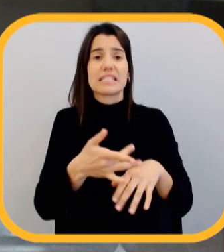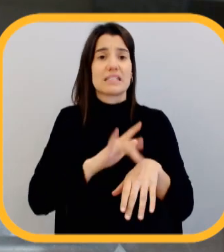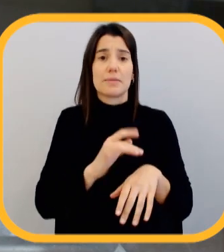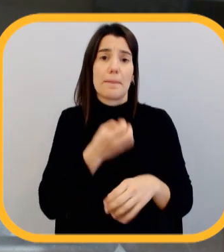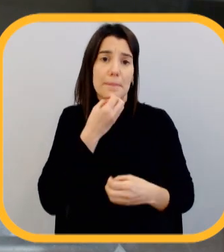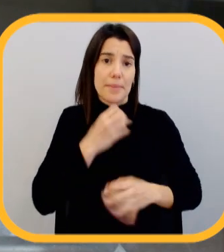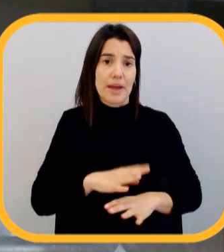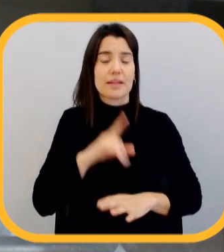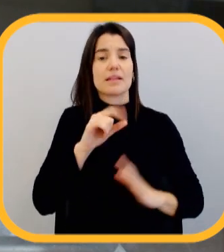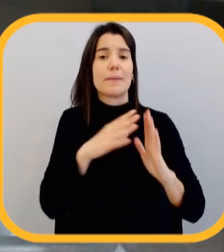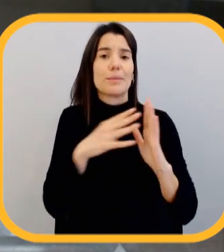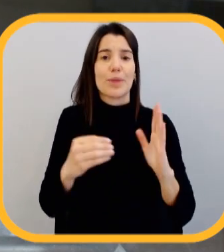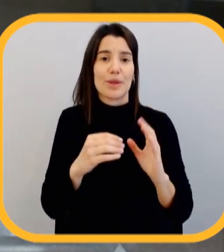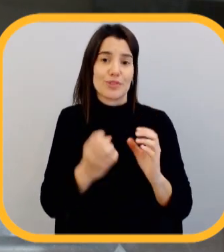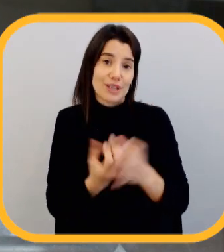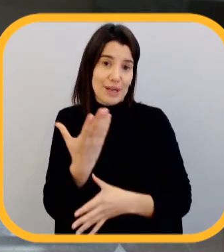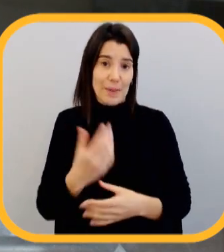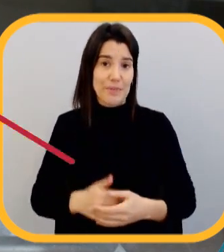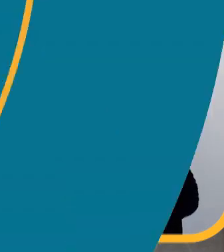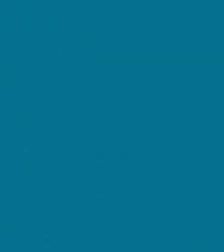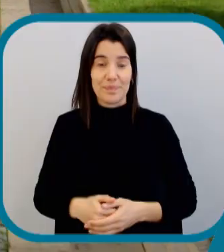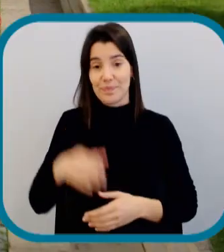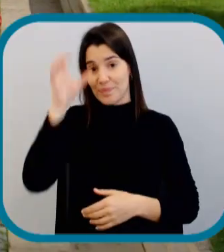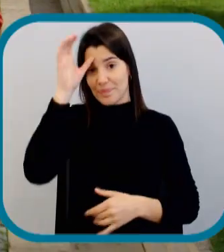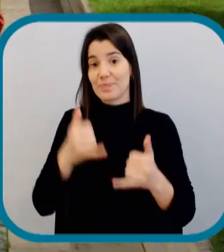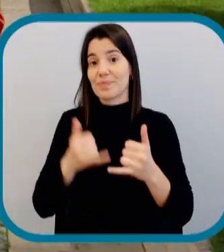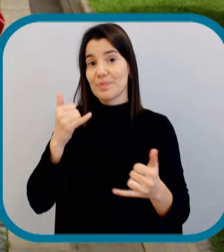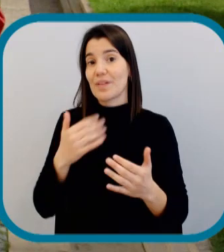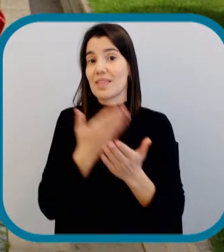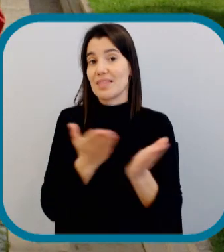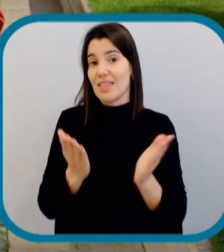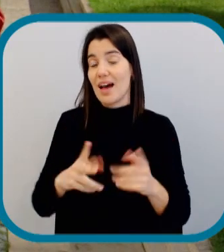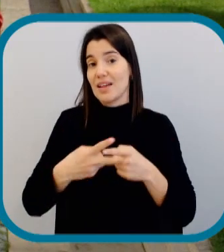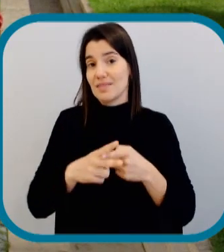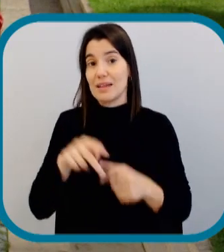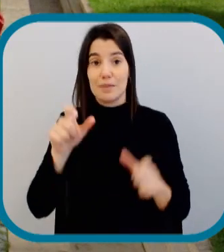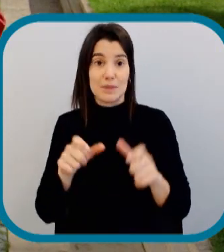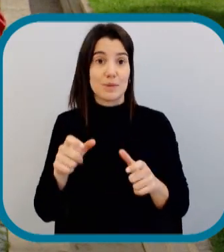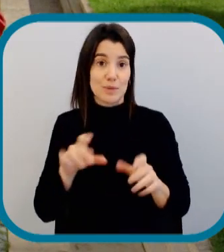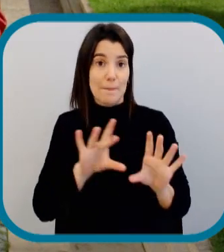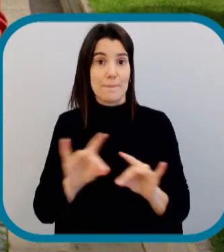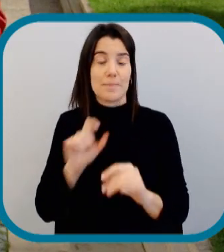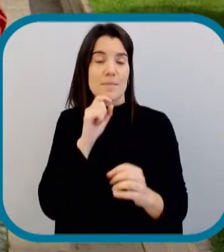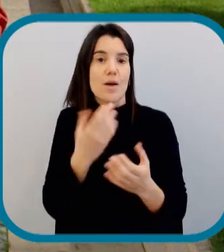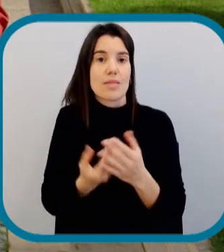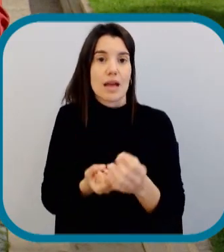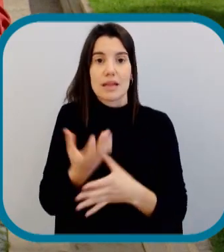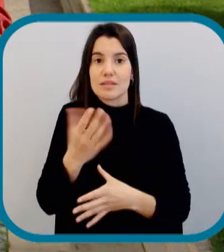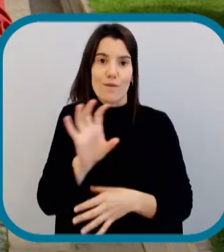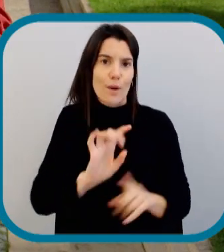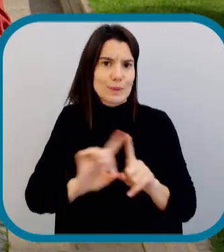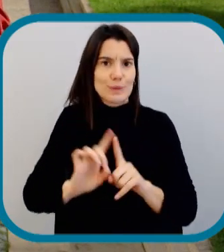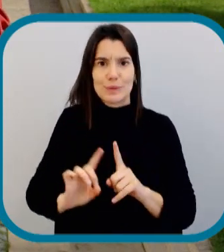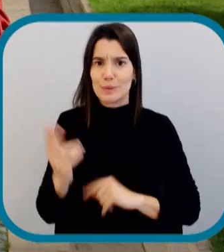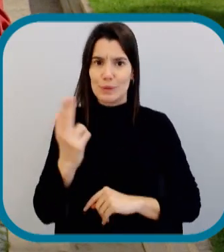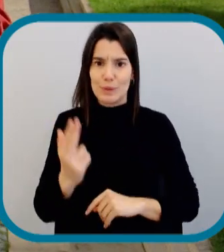a perda de sensibilidade e os padrões que se criam. A inteligência artificial disponibiliza ferramentas ao utilizador e pode dar origem